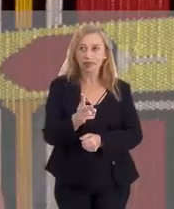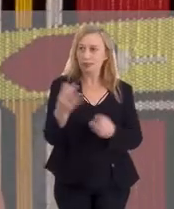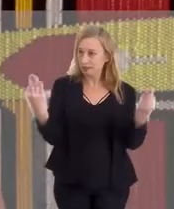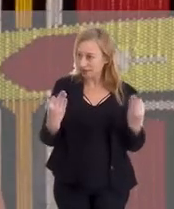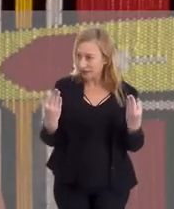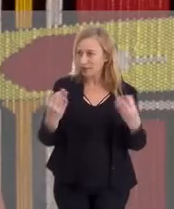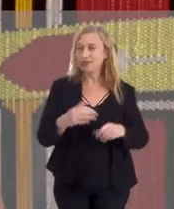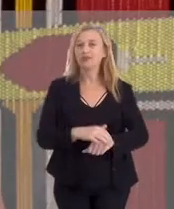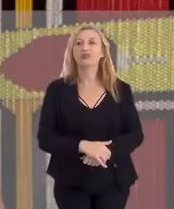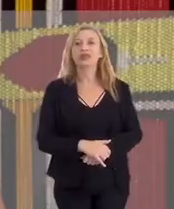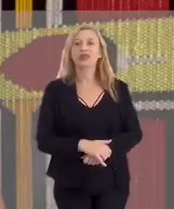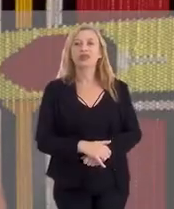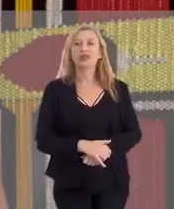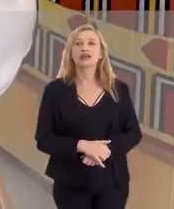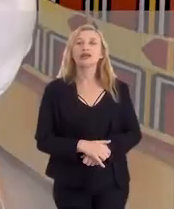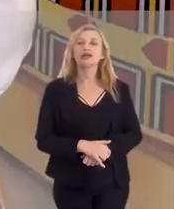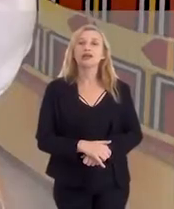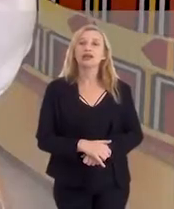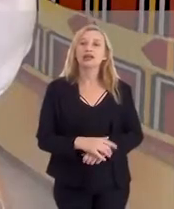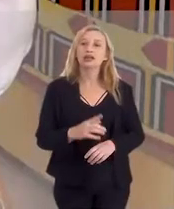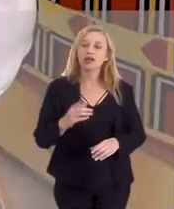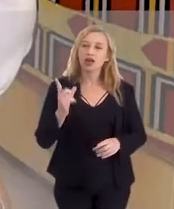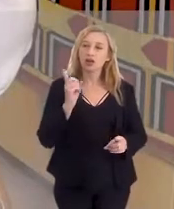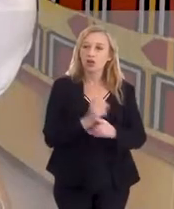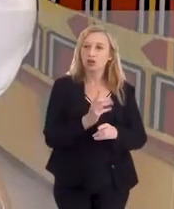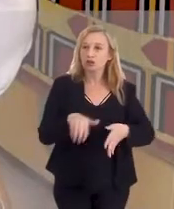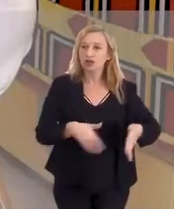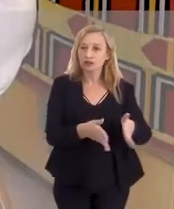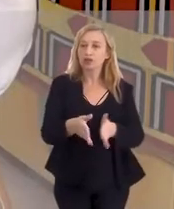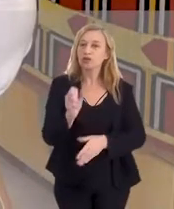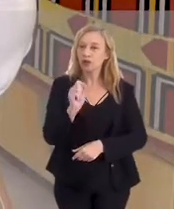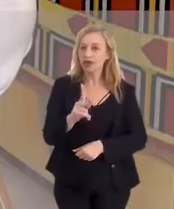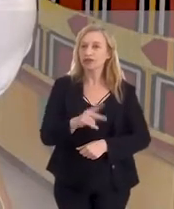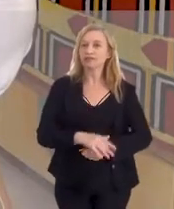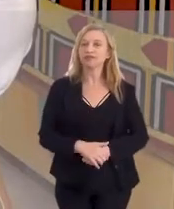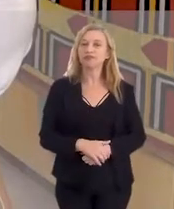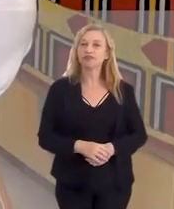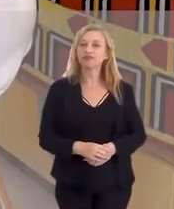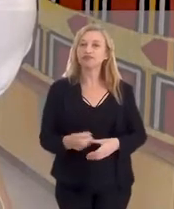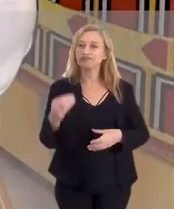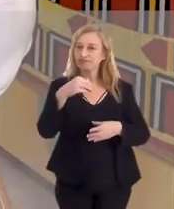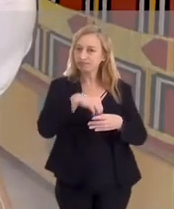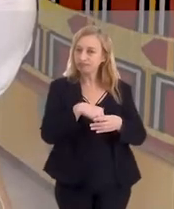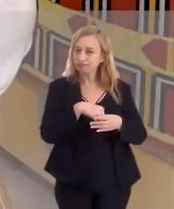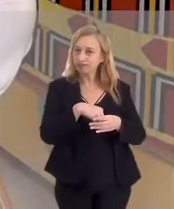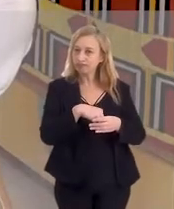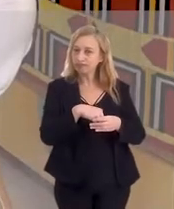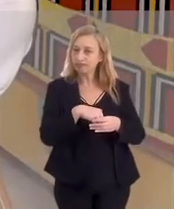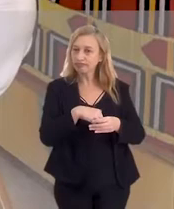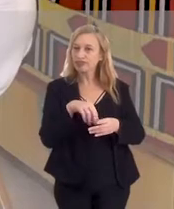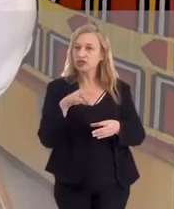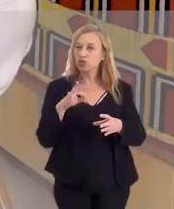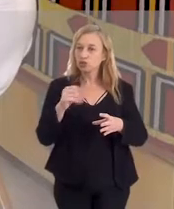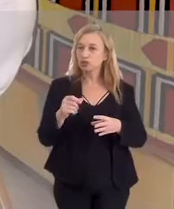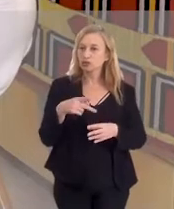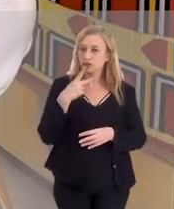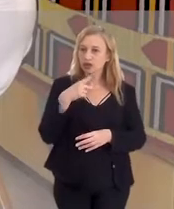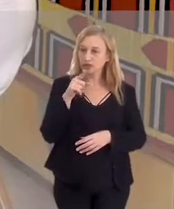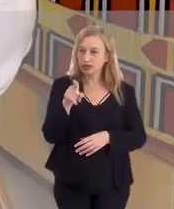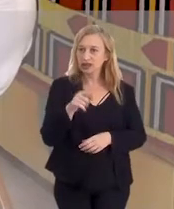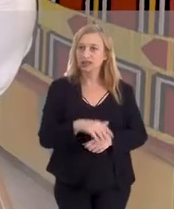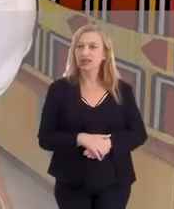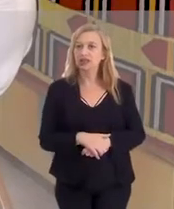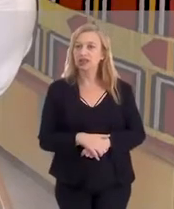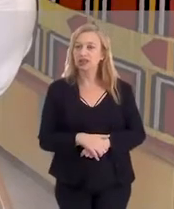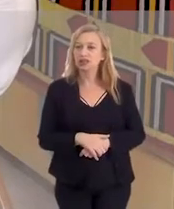juntos. Sim. Perfeito? Perfeito. Para que ela encontre o seu caminho. Tá. Dentro dessa vertente que você me